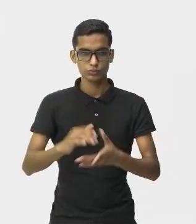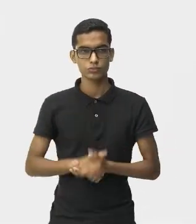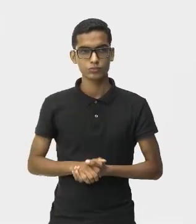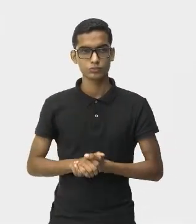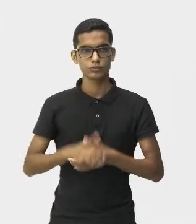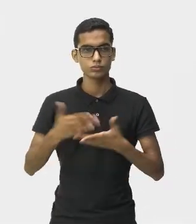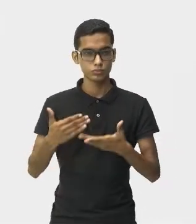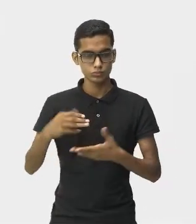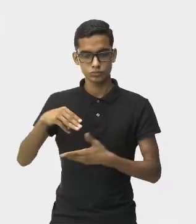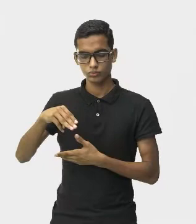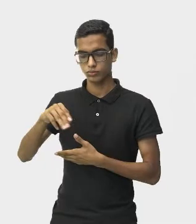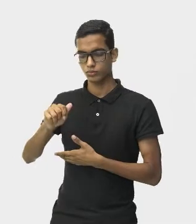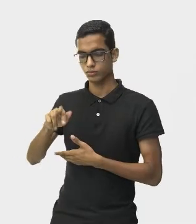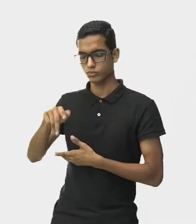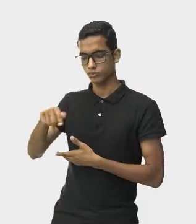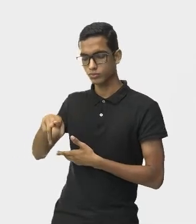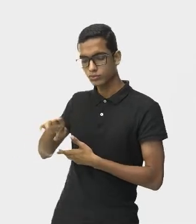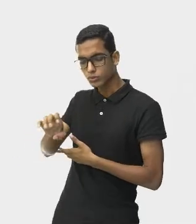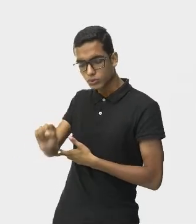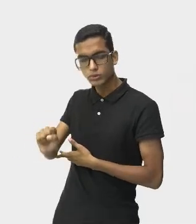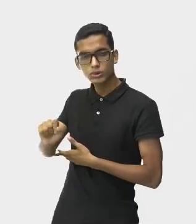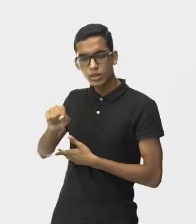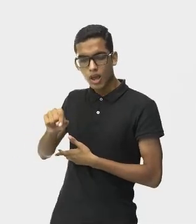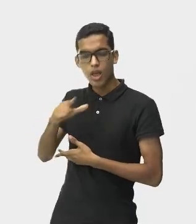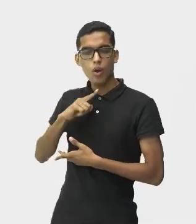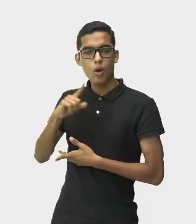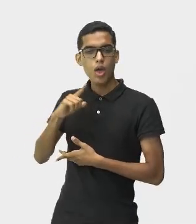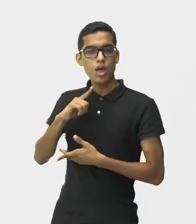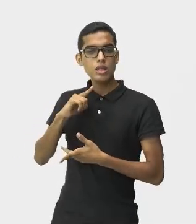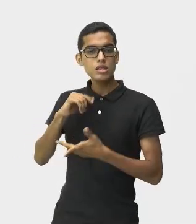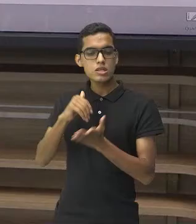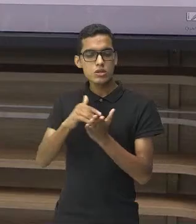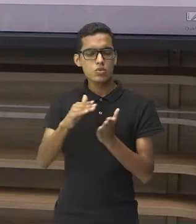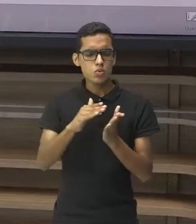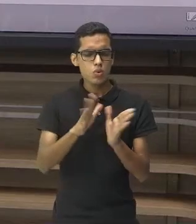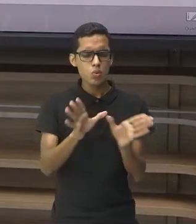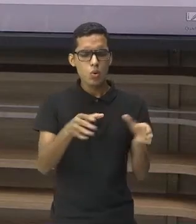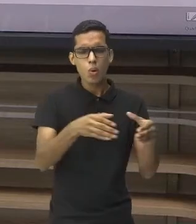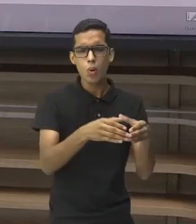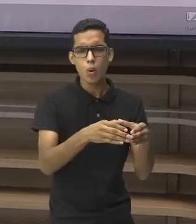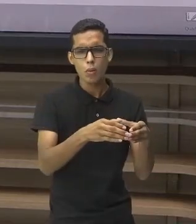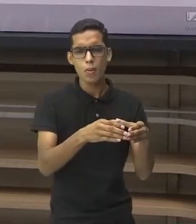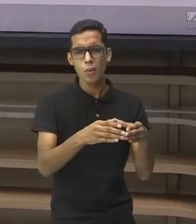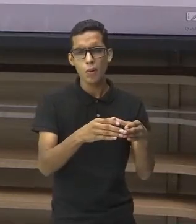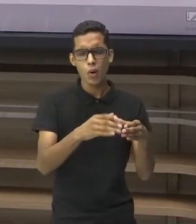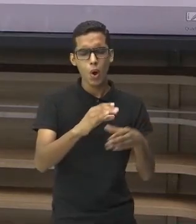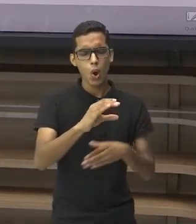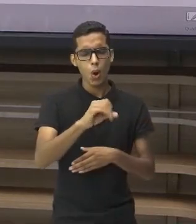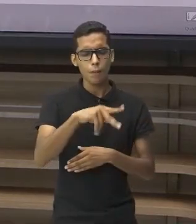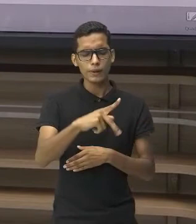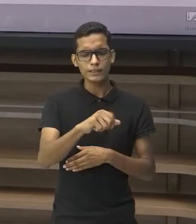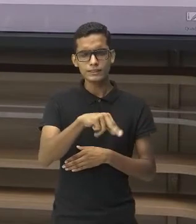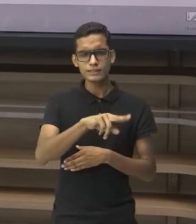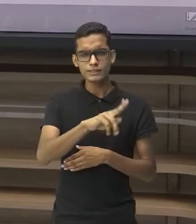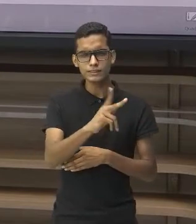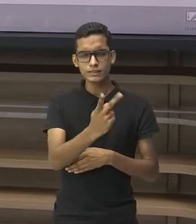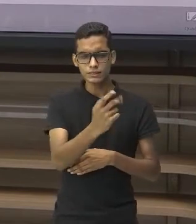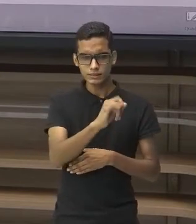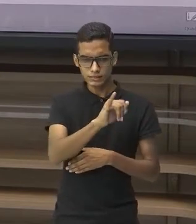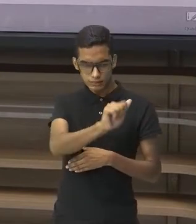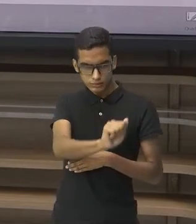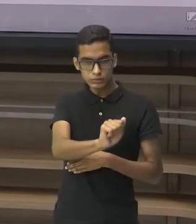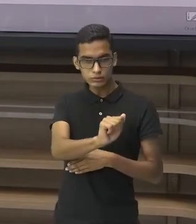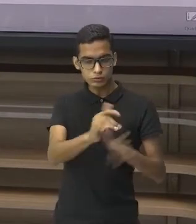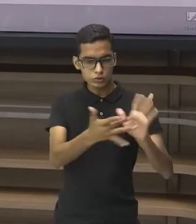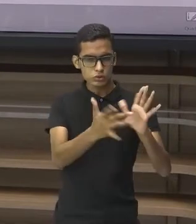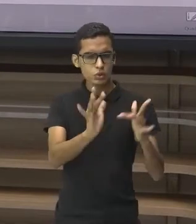da Companhia de Jesus do território português. Quem era a Companhia de Jesus e qual a importância dela para a nossa história?